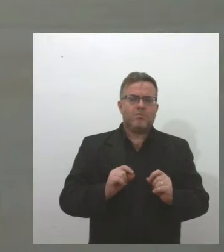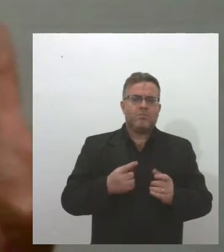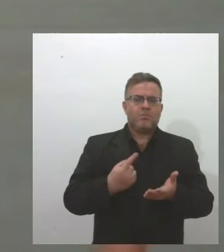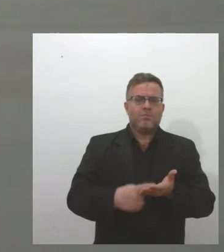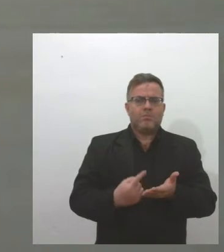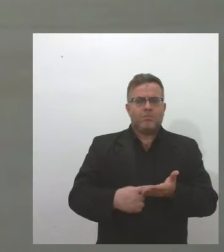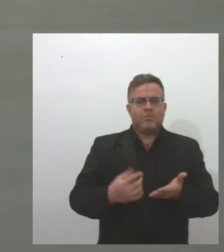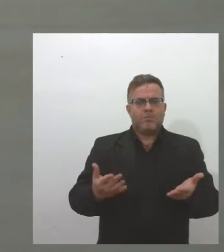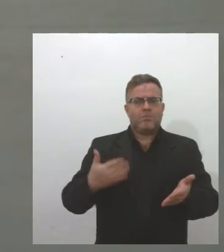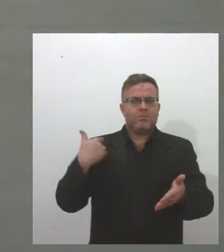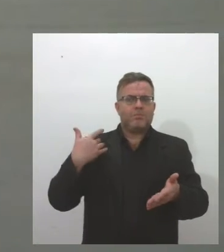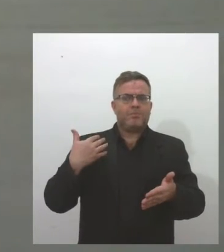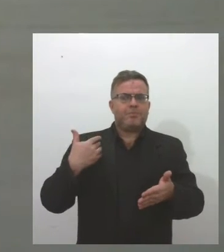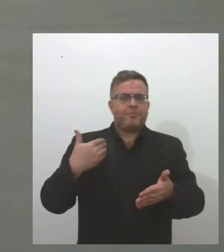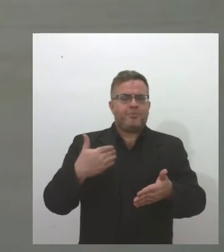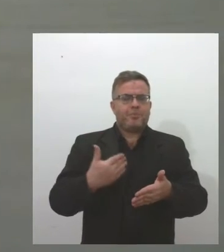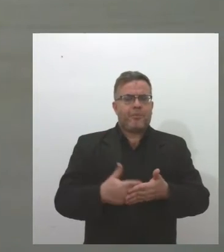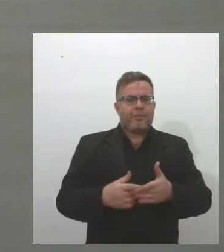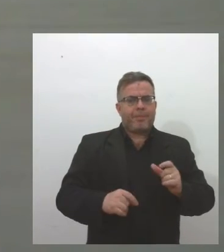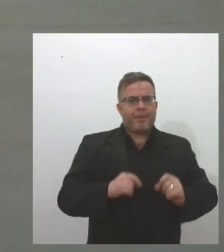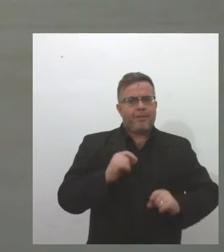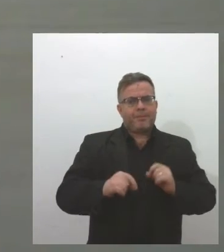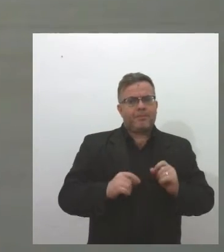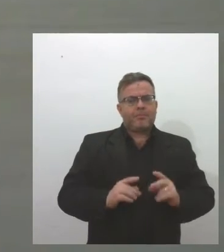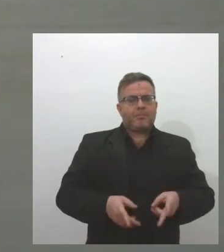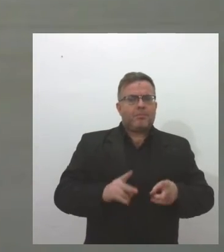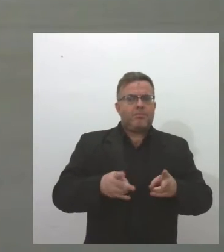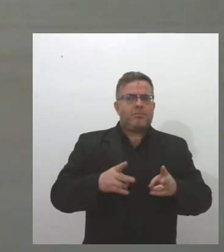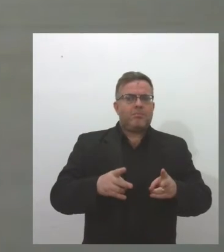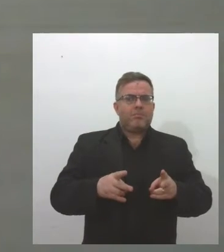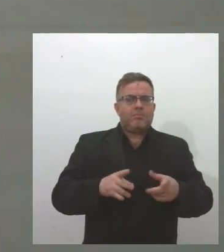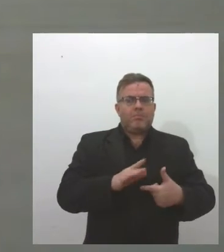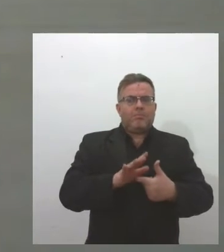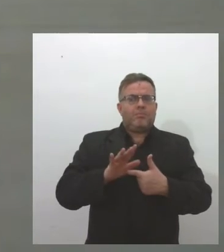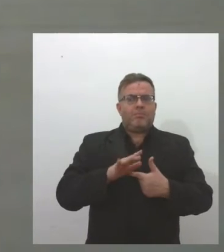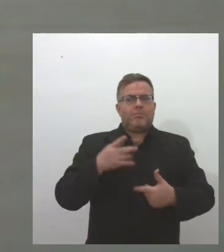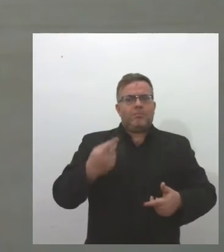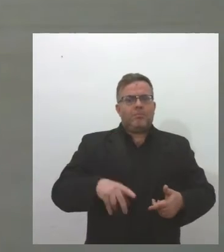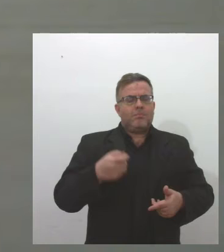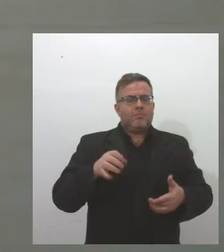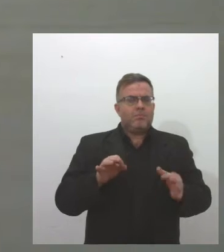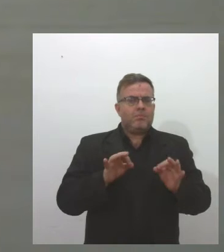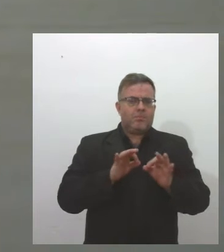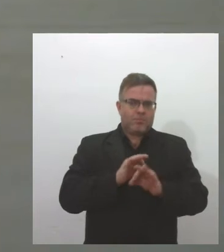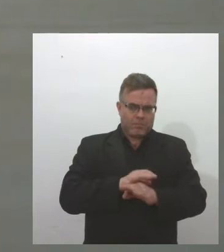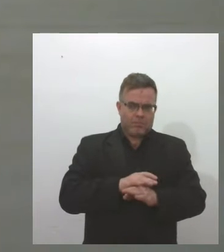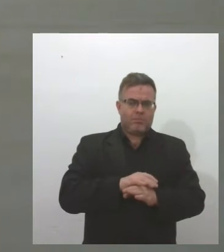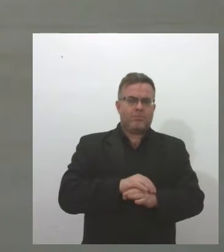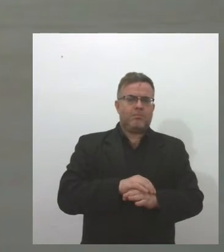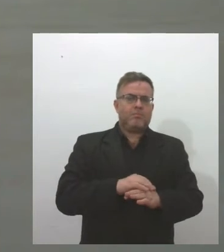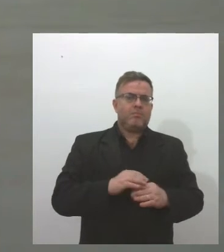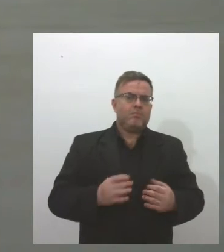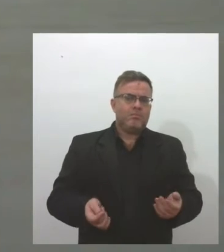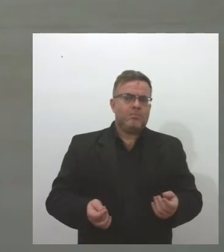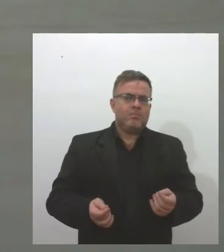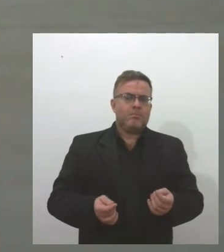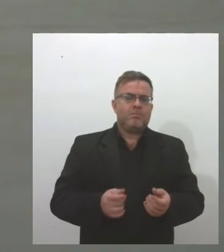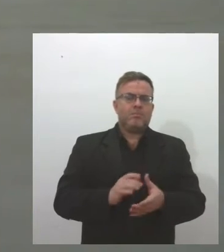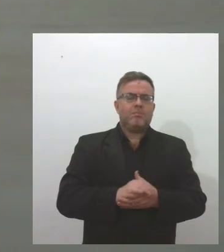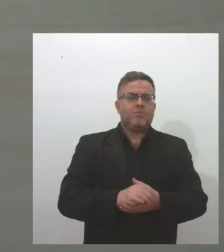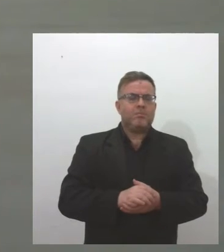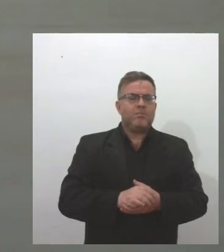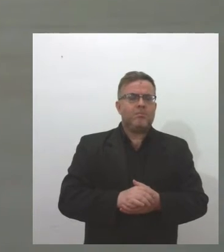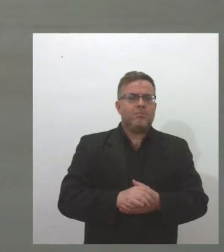durante todo um tempo, né, desse documentário que foi feito sobre Sergipe. É importante passar também para os municípios aqui do nosso